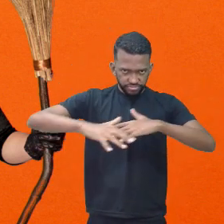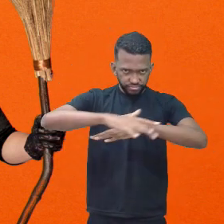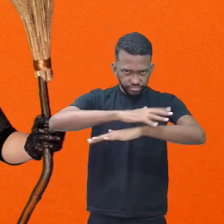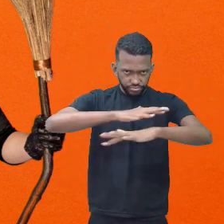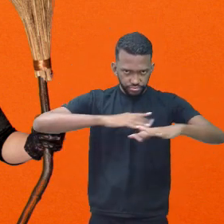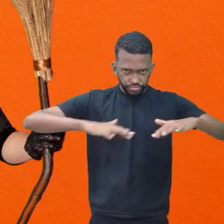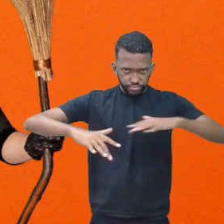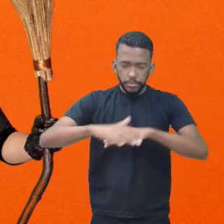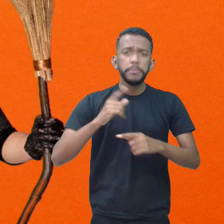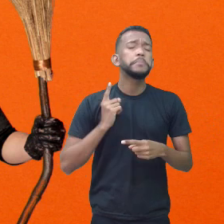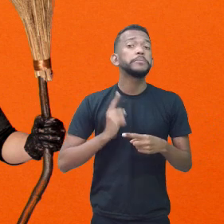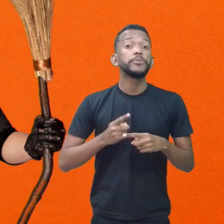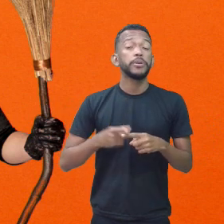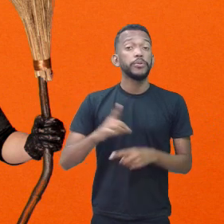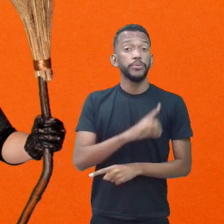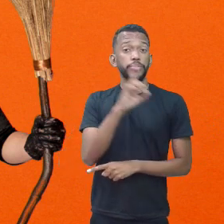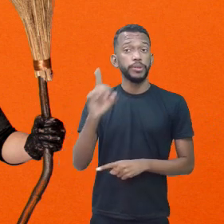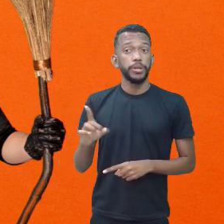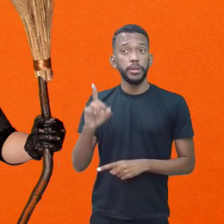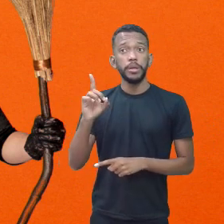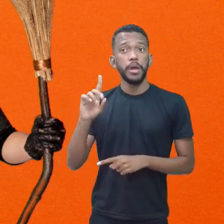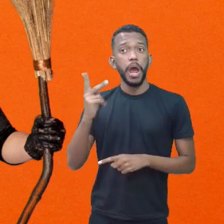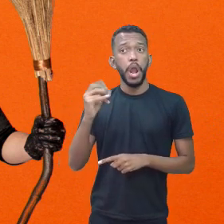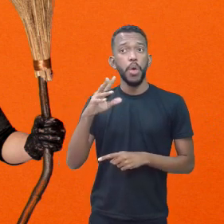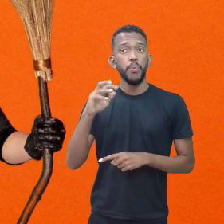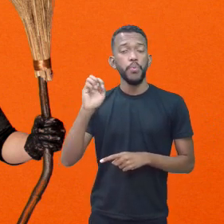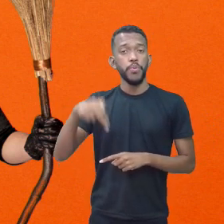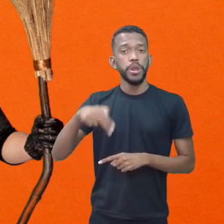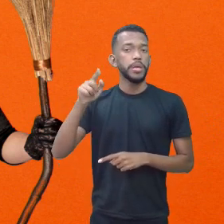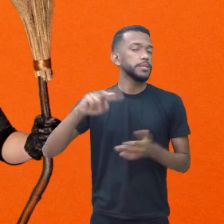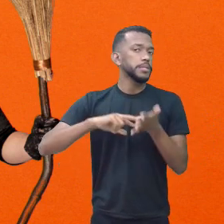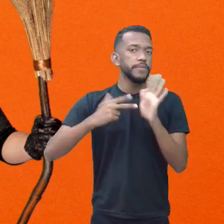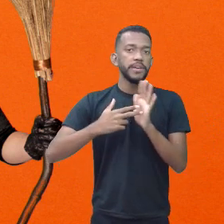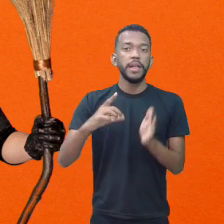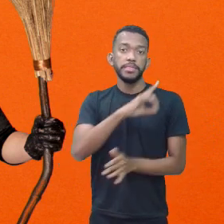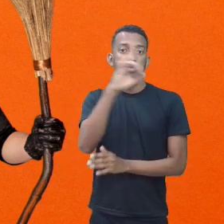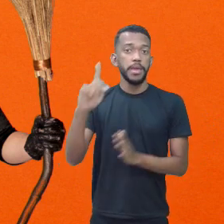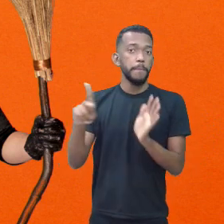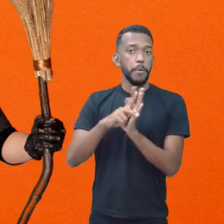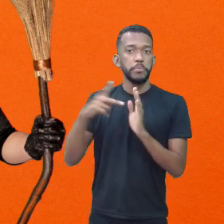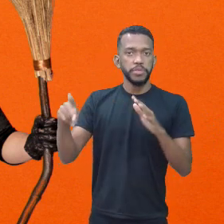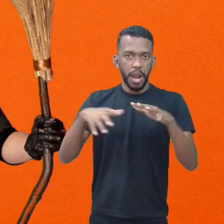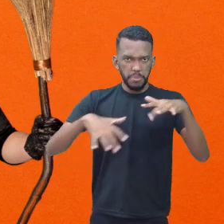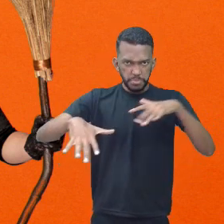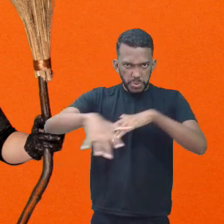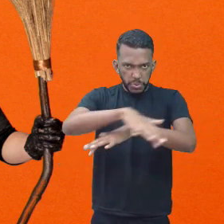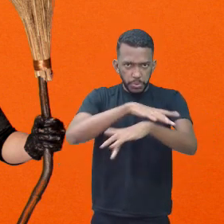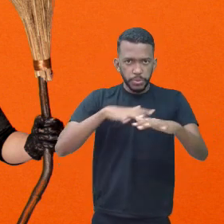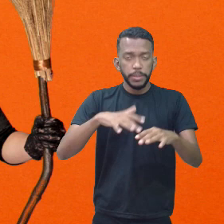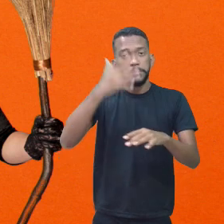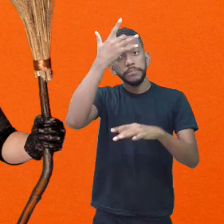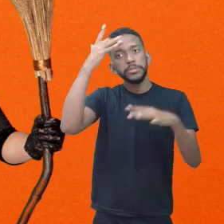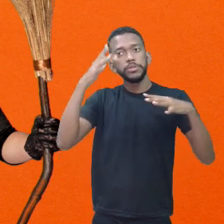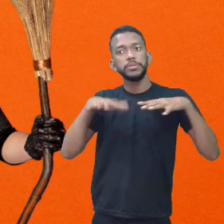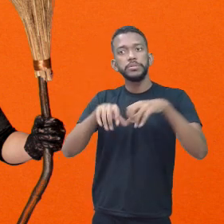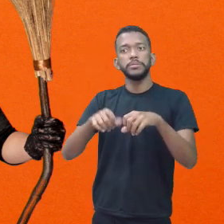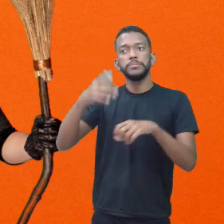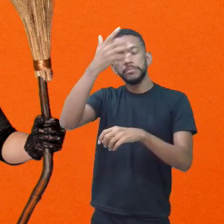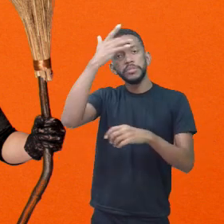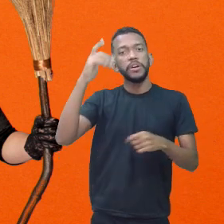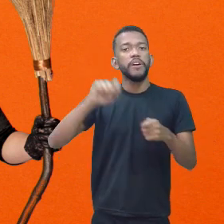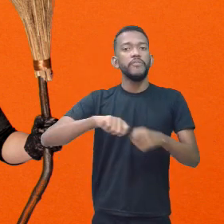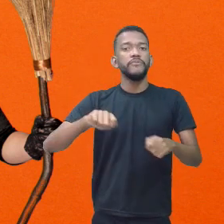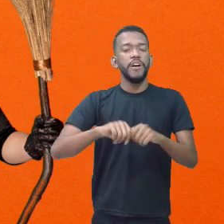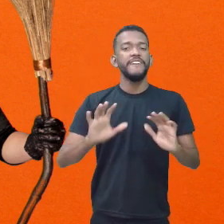Porque a simbologia, o dia do Halloween é significado dia das bruxas, tá bom? E os colonizadores acreditavam que elas faziam festas para